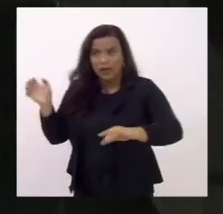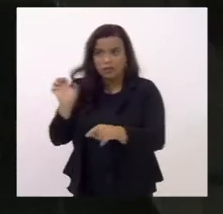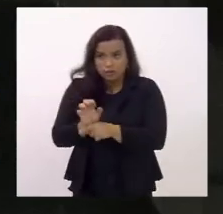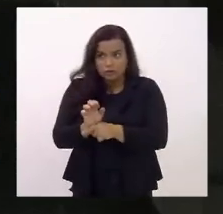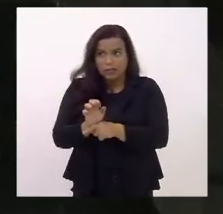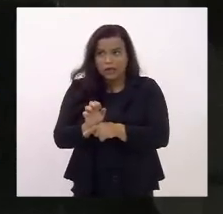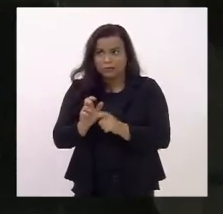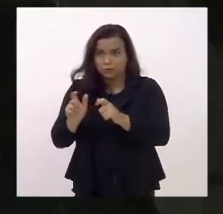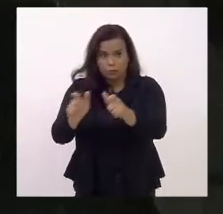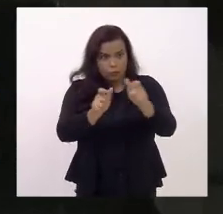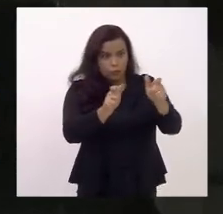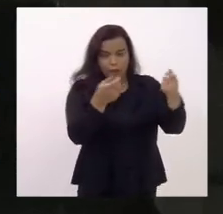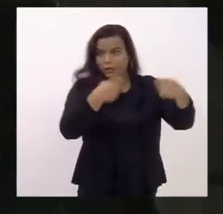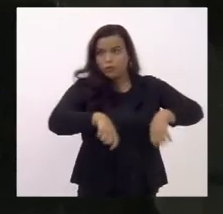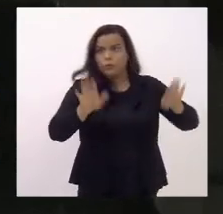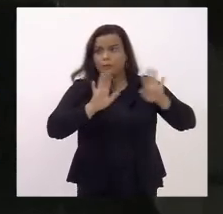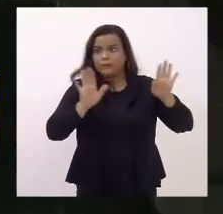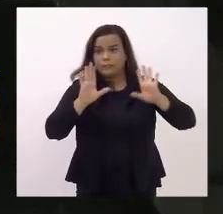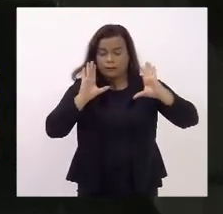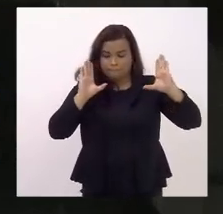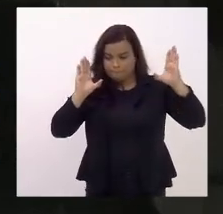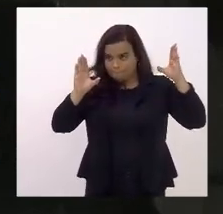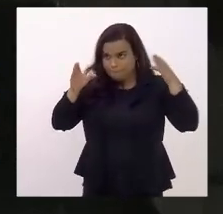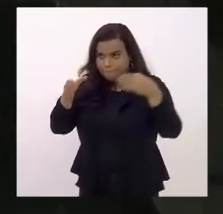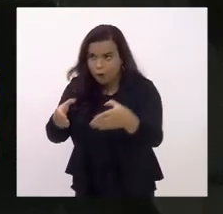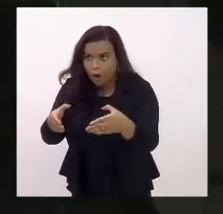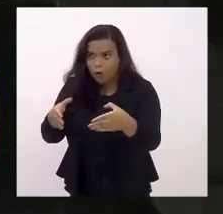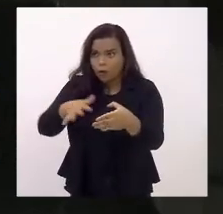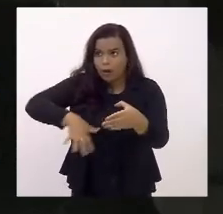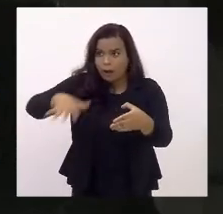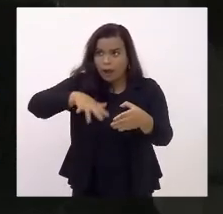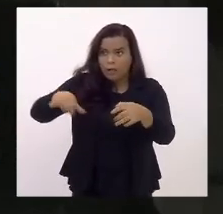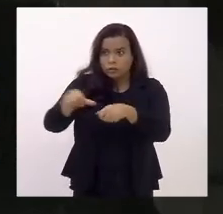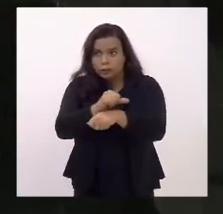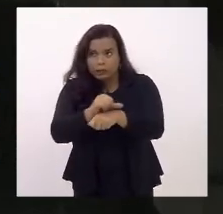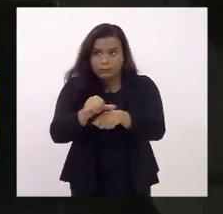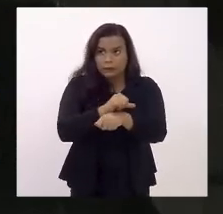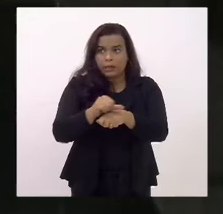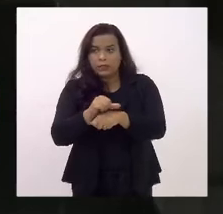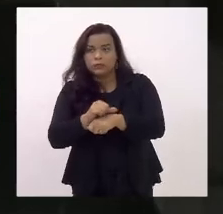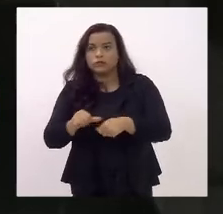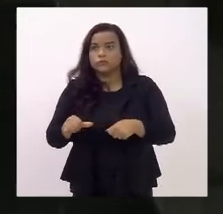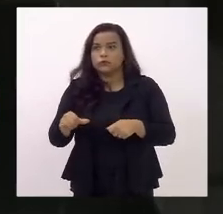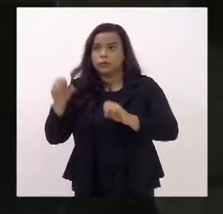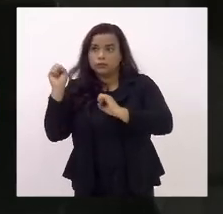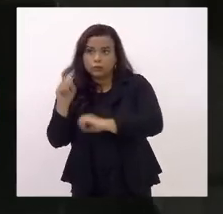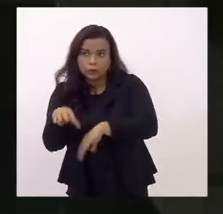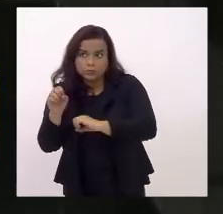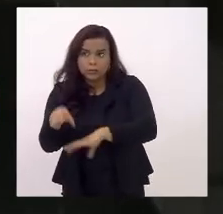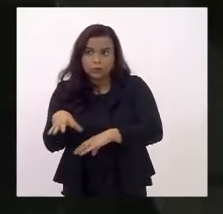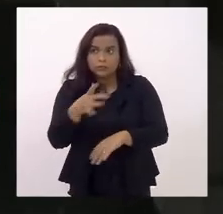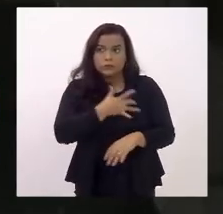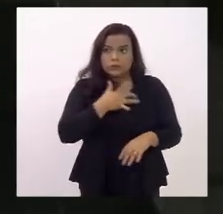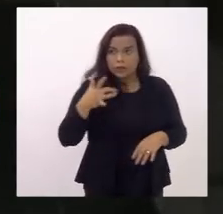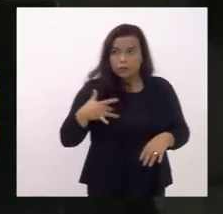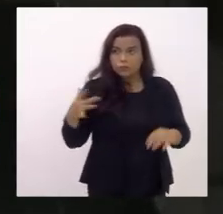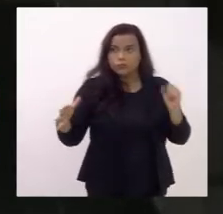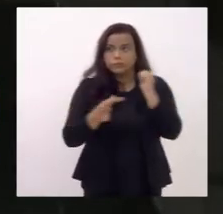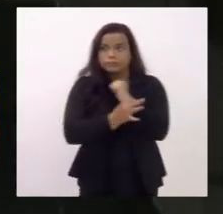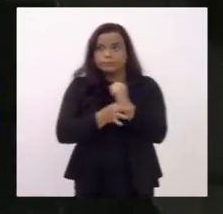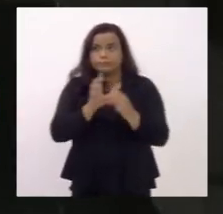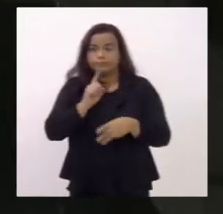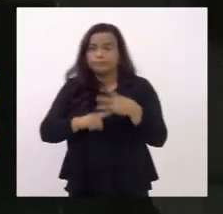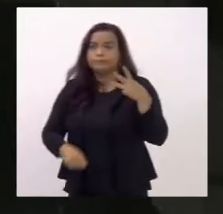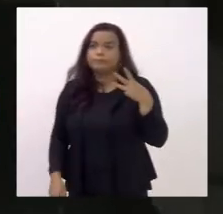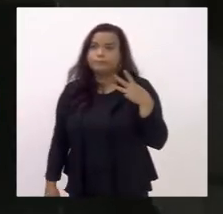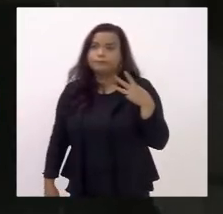precisa estar para concentrar sua atuação nas áreas estratégicas, quais sejam educação, saúde e segurança. Esse era o